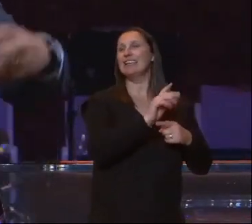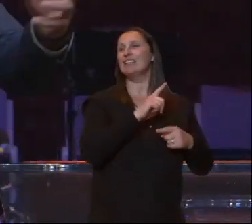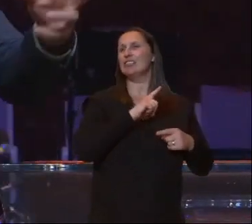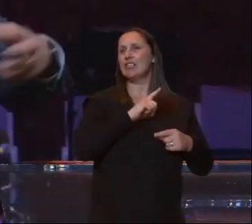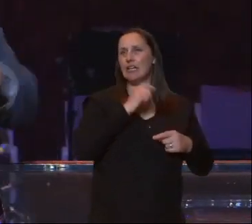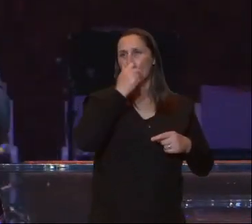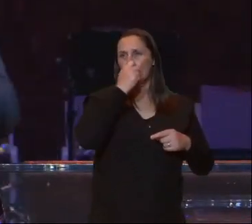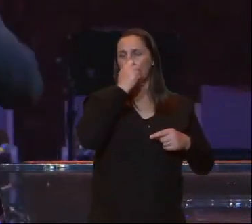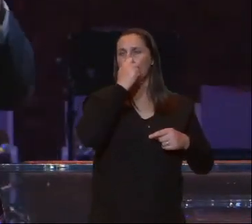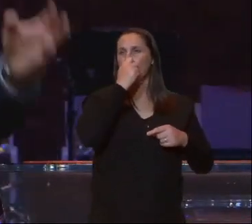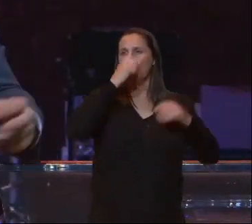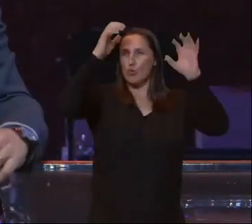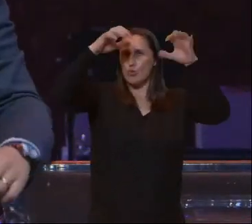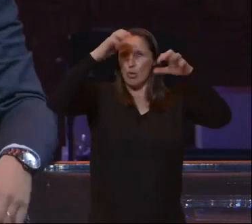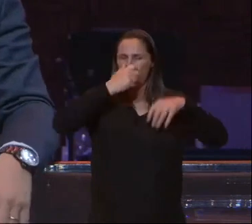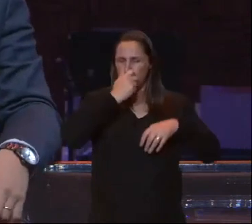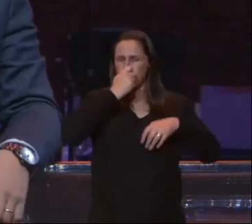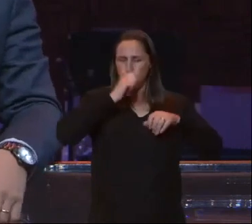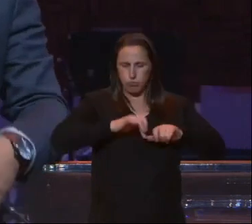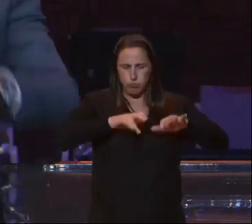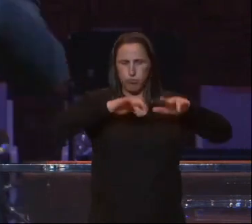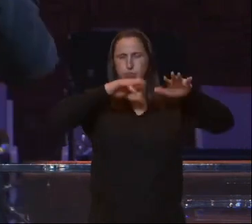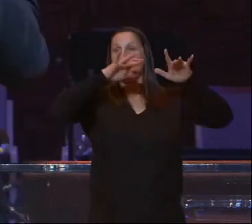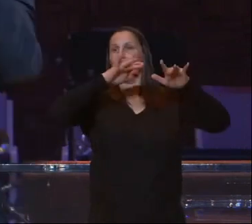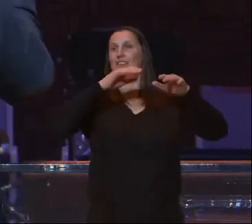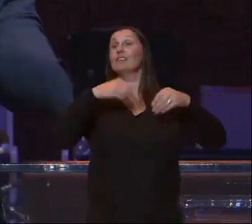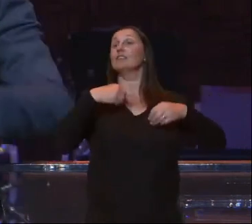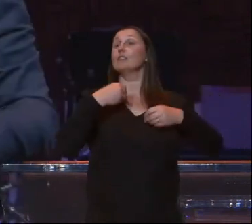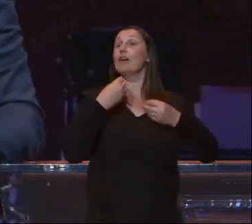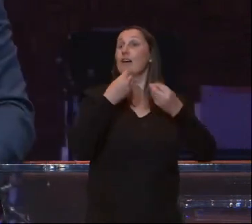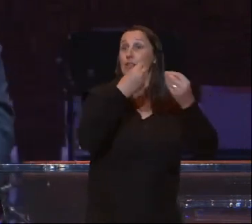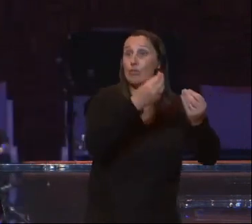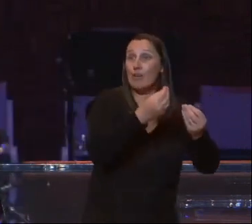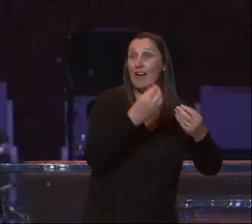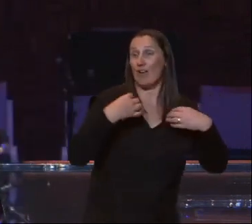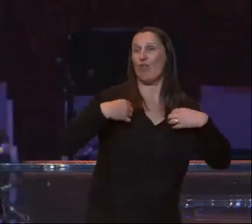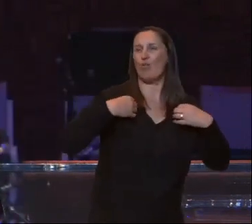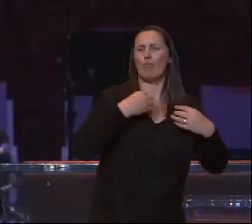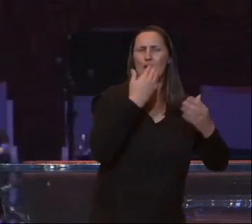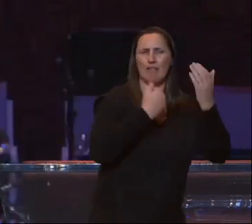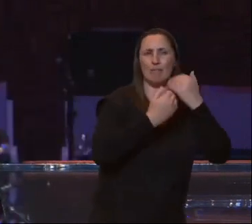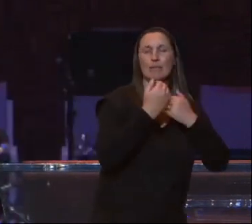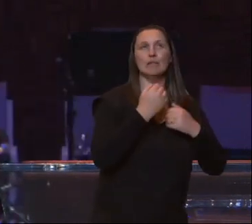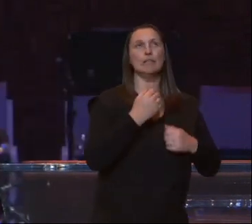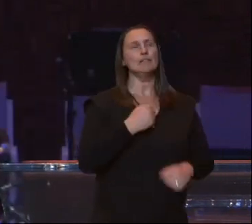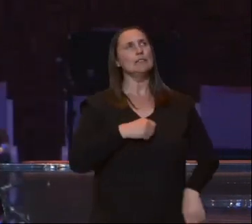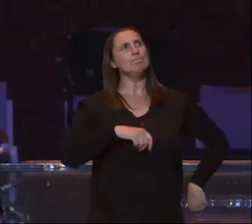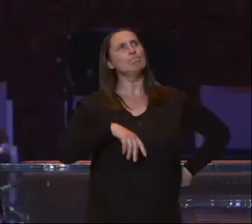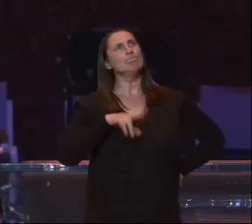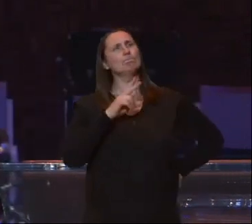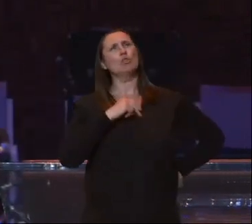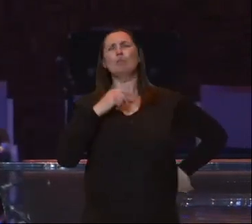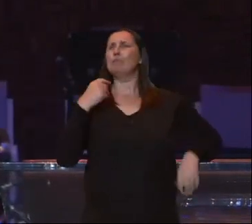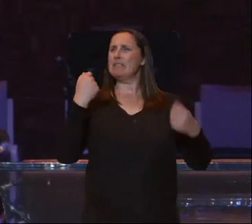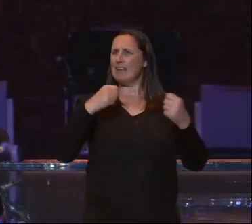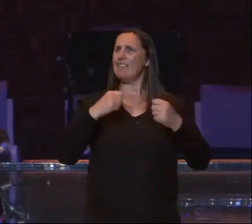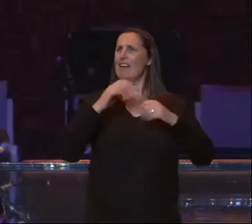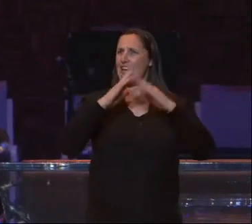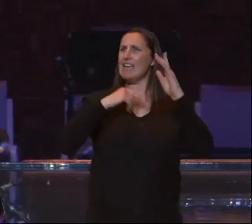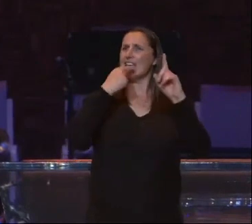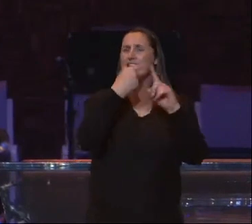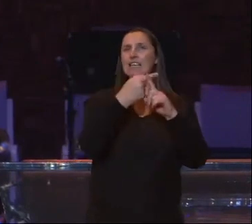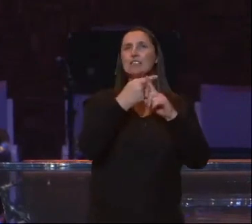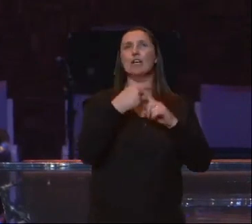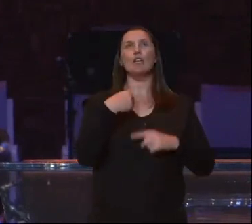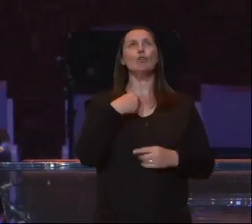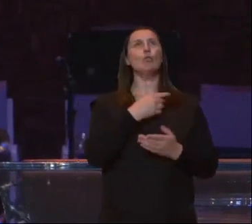distribuir roupa, mantimento. E eu falei, poxa, a gente precisava de uma igreja nesse lugar. E aí saio andando,